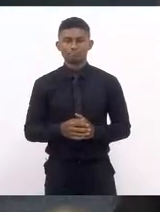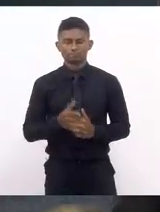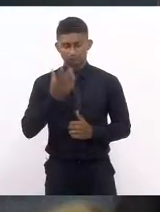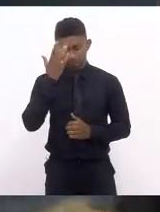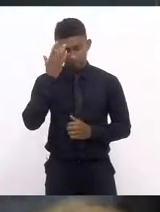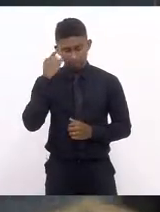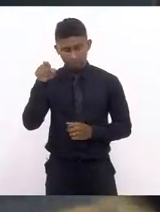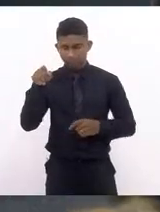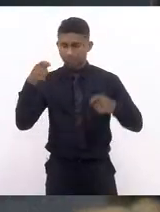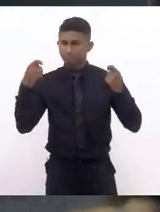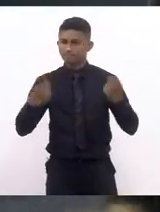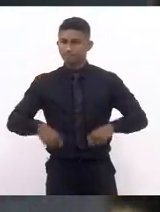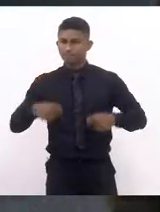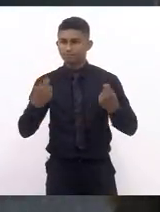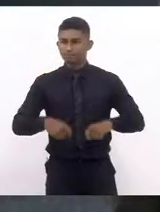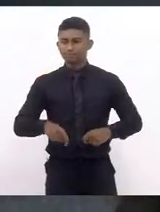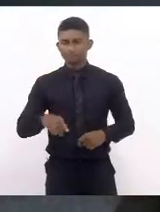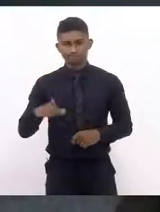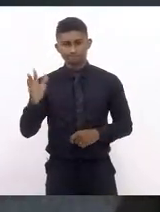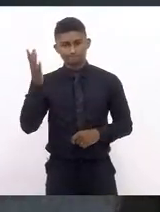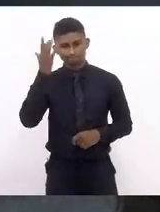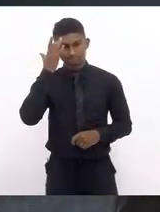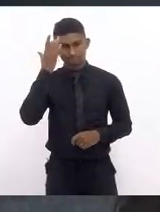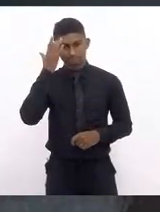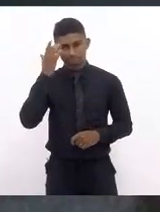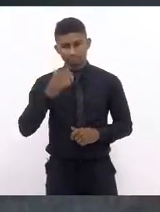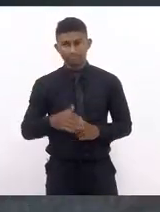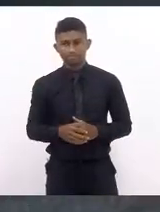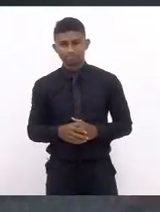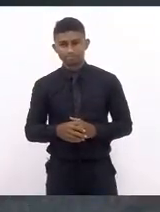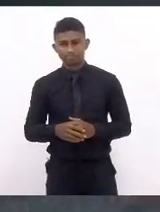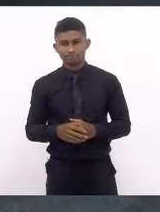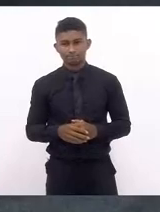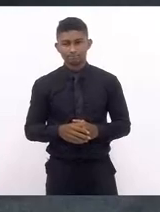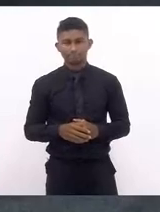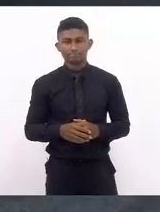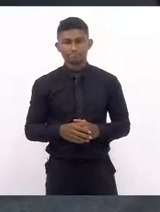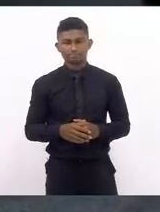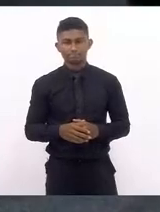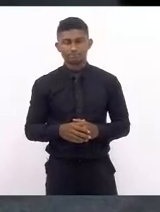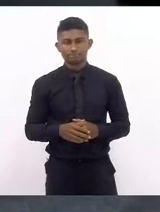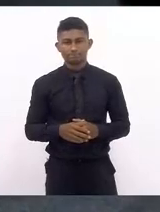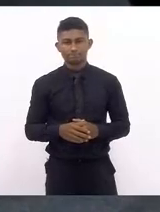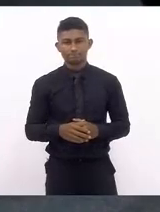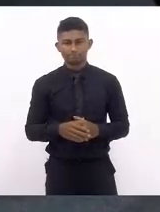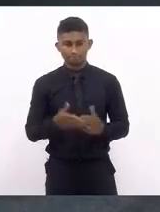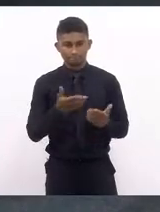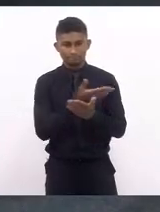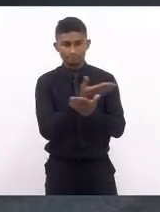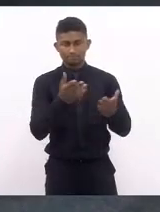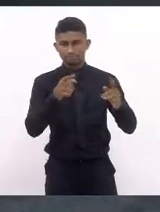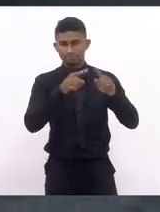ele devia botar a mão na consciência e colocar esses sedale anos a